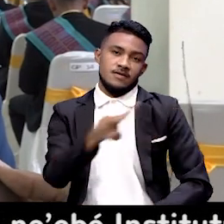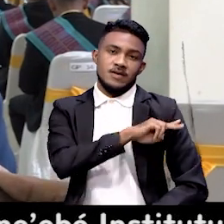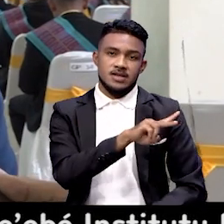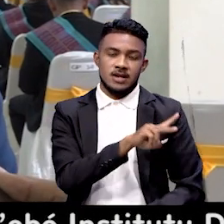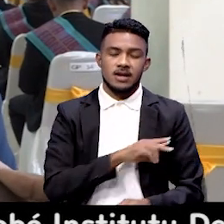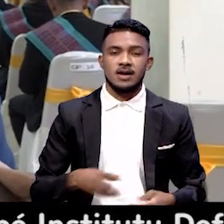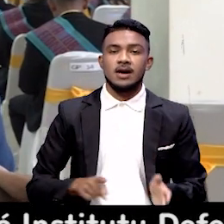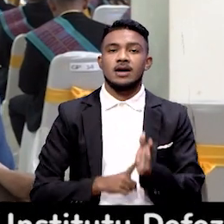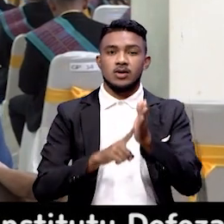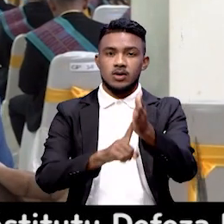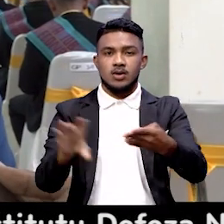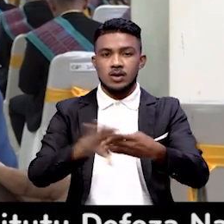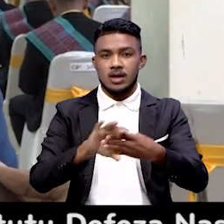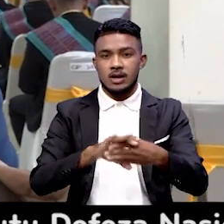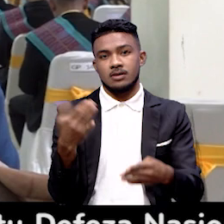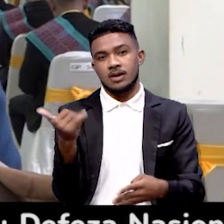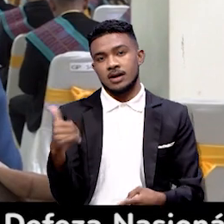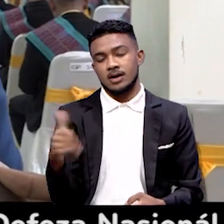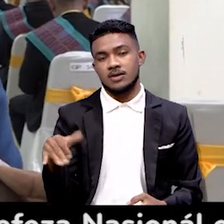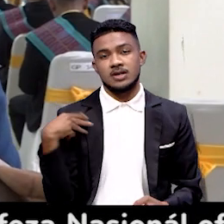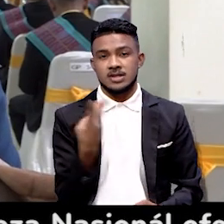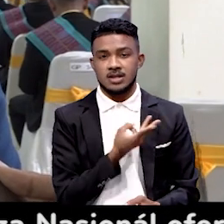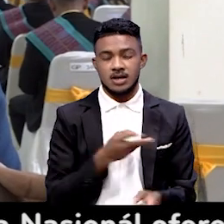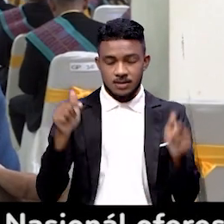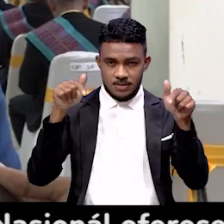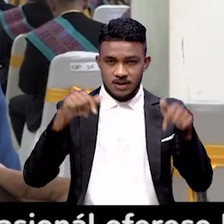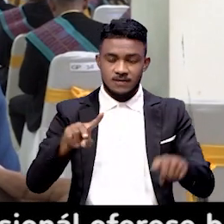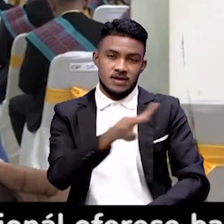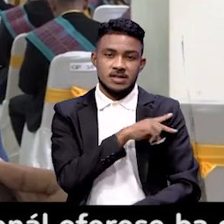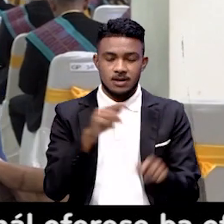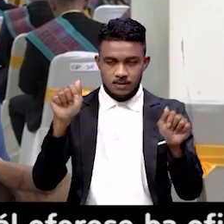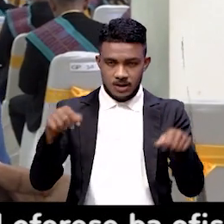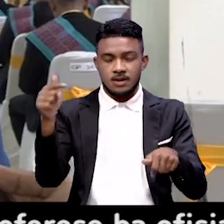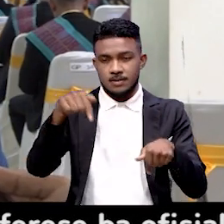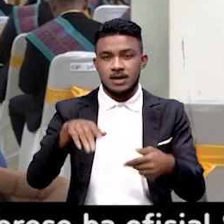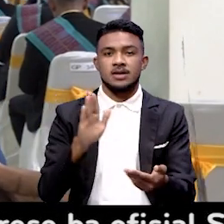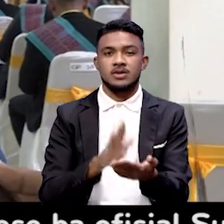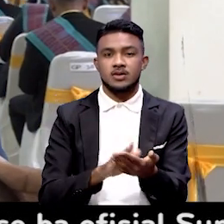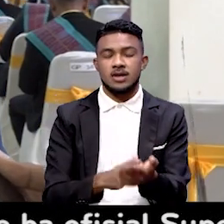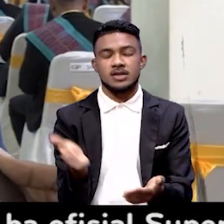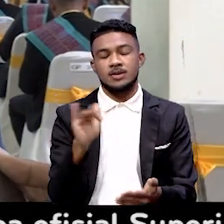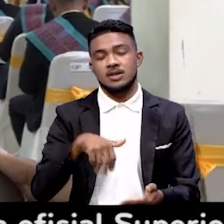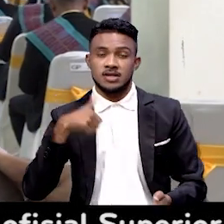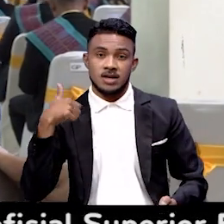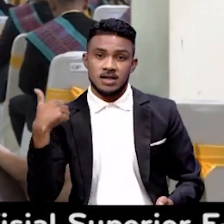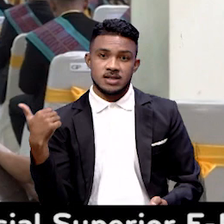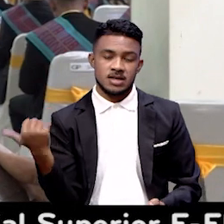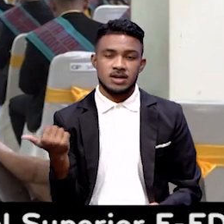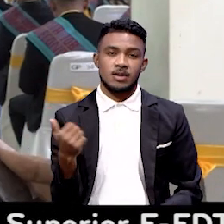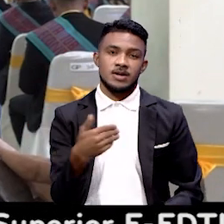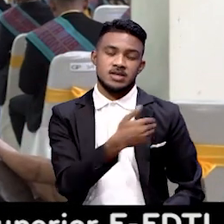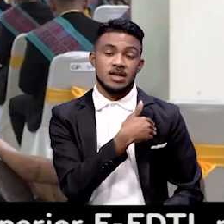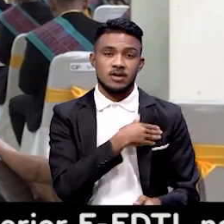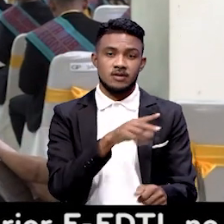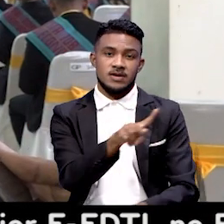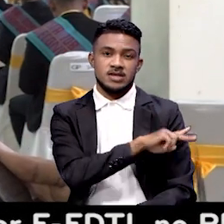kinu ne ita garante que ata kanu sira tama mai so sira vacina ma bel tama mai sira ne be mak sidok vacina primeiro se sira